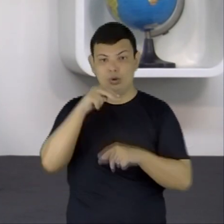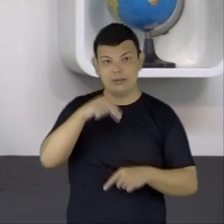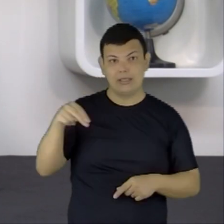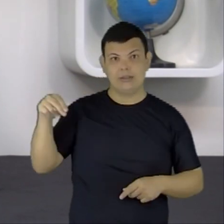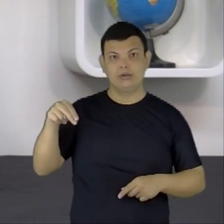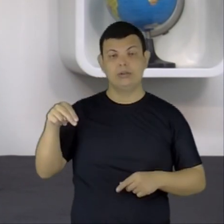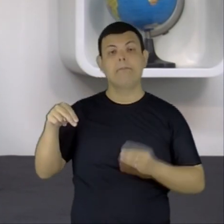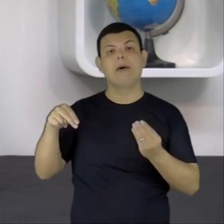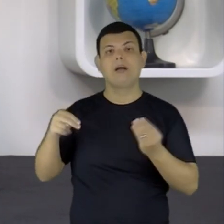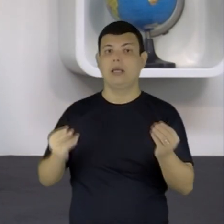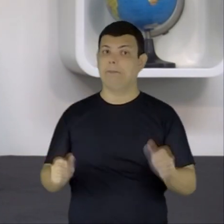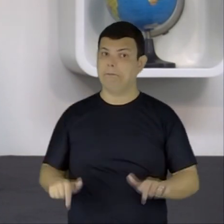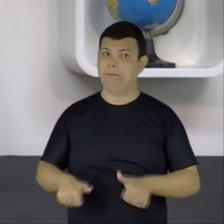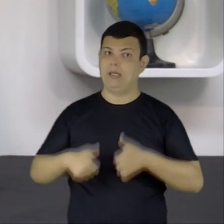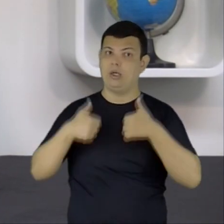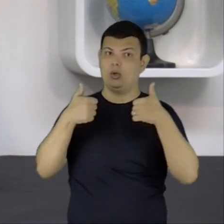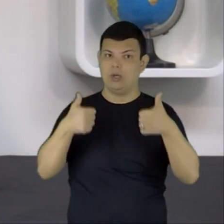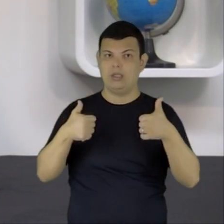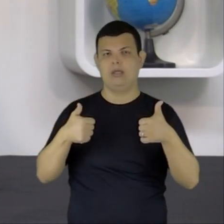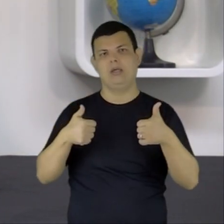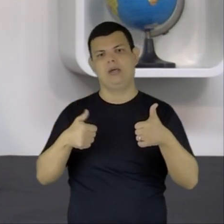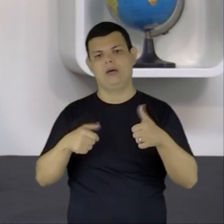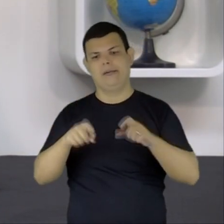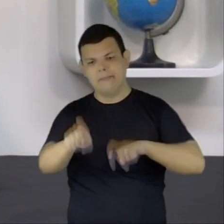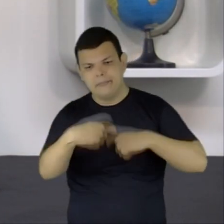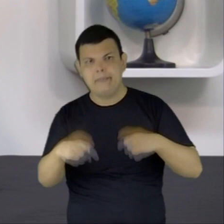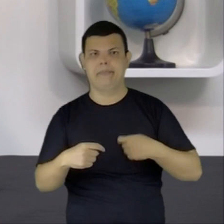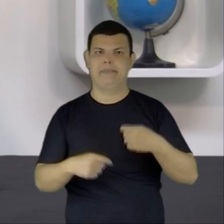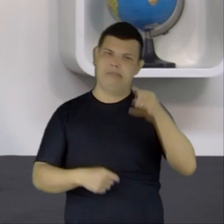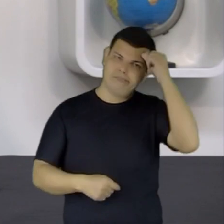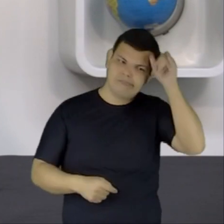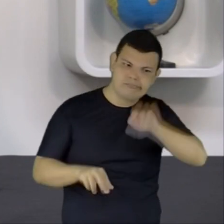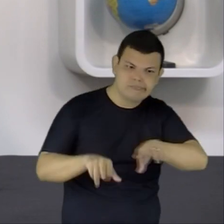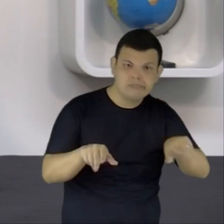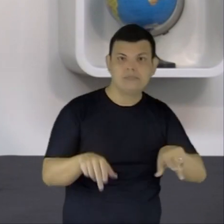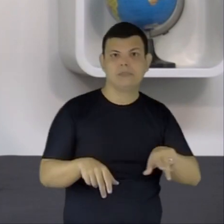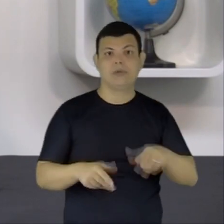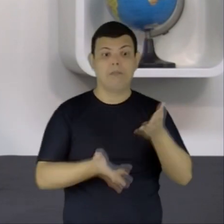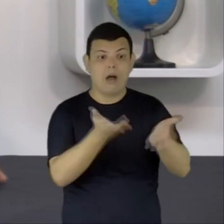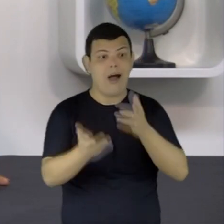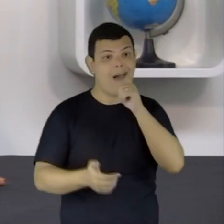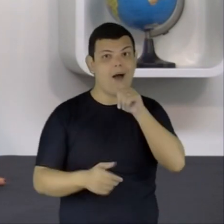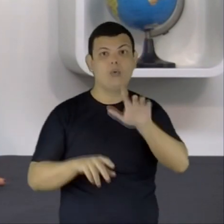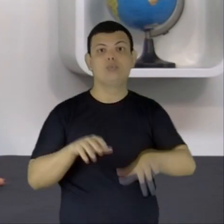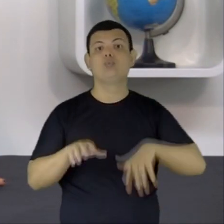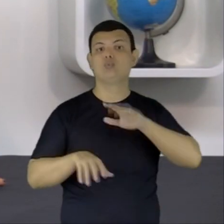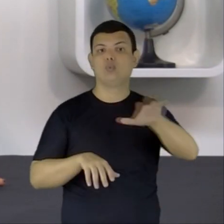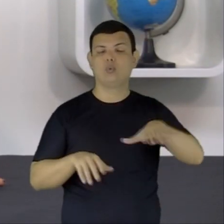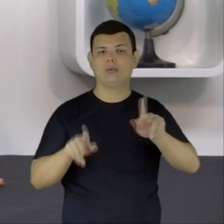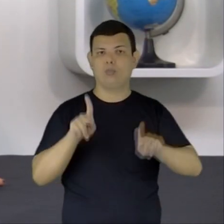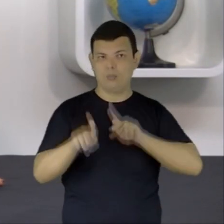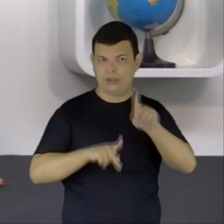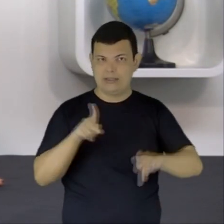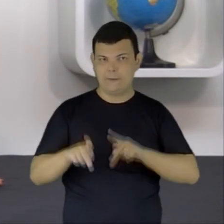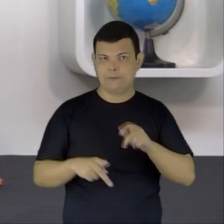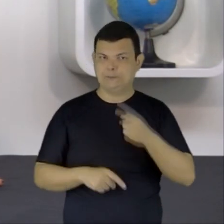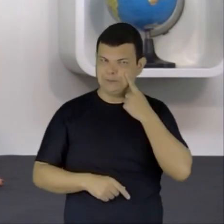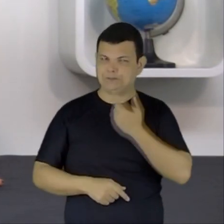trazer melhoria para a agricultura, para a pecuária, para o abastecimento de água da população. Então, observem comigo agora